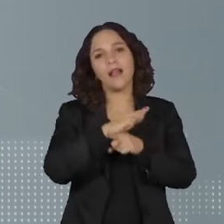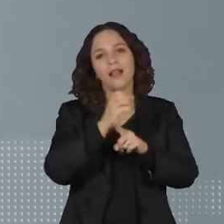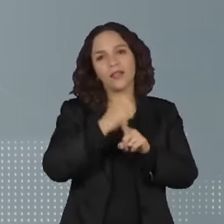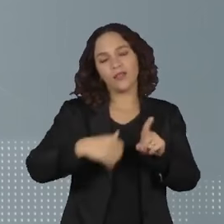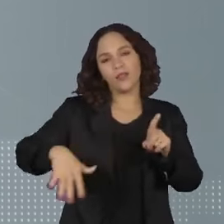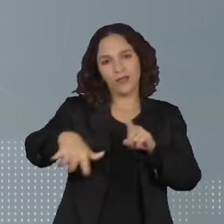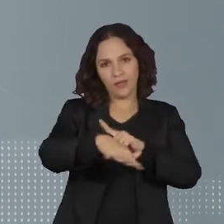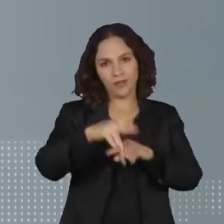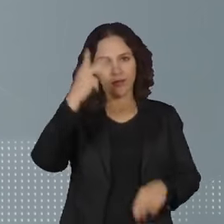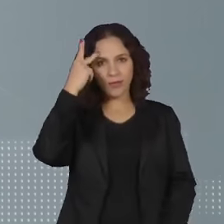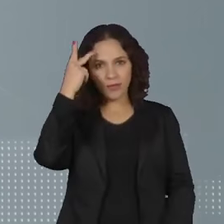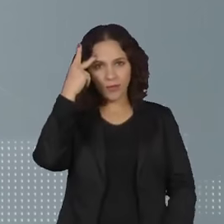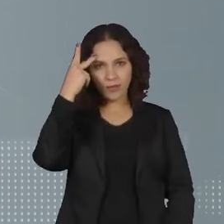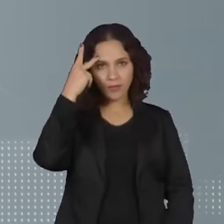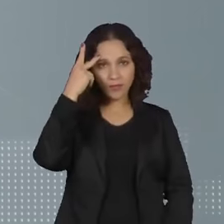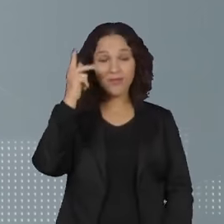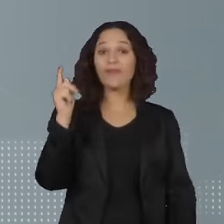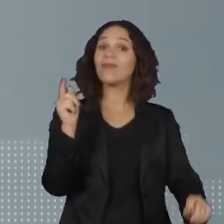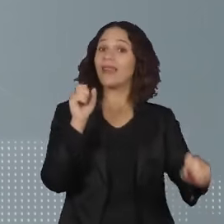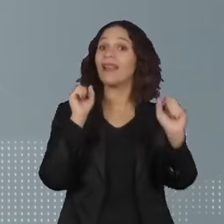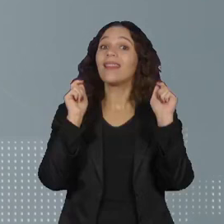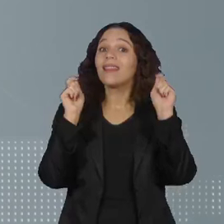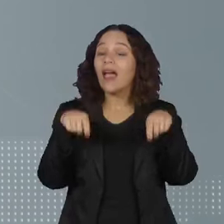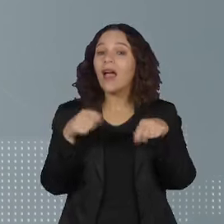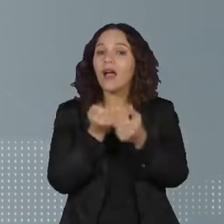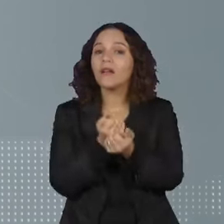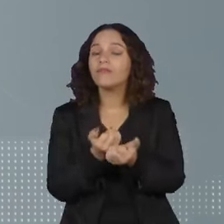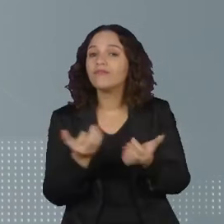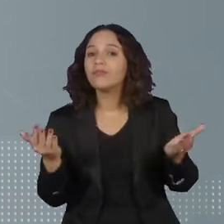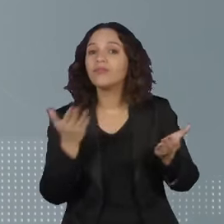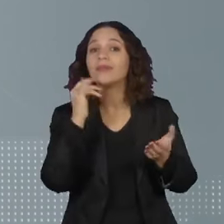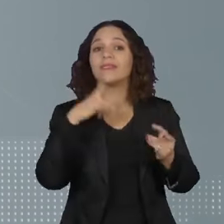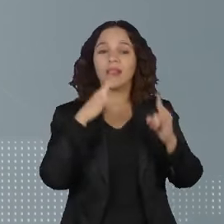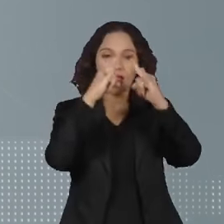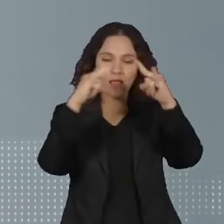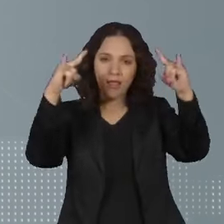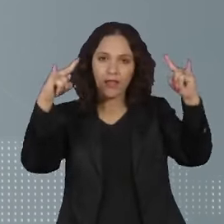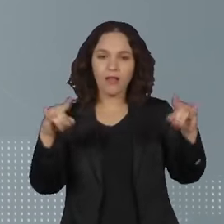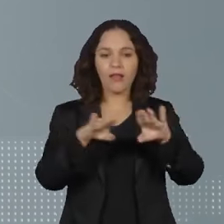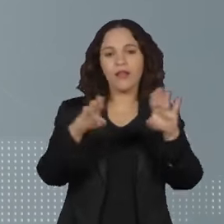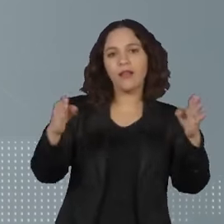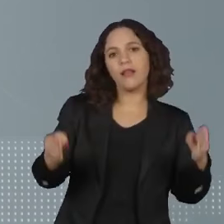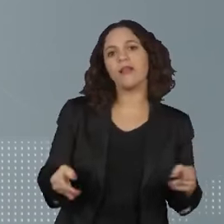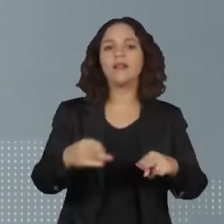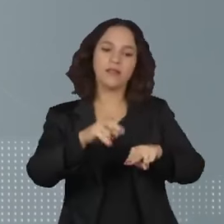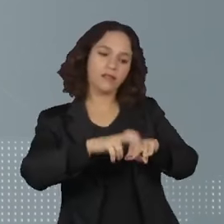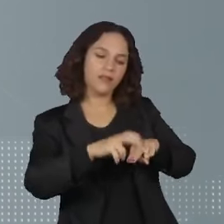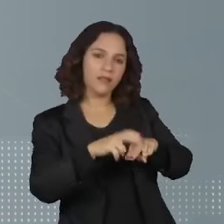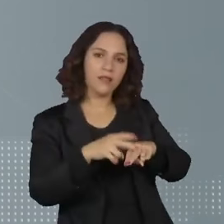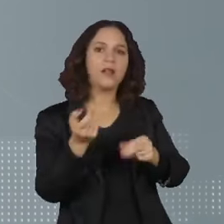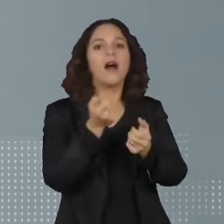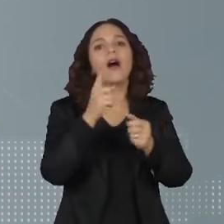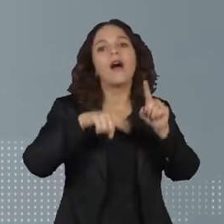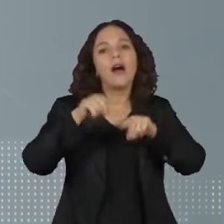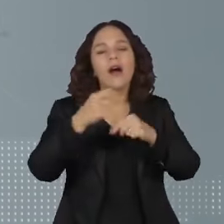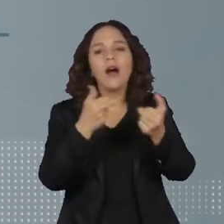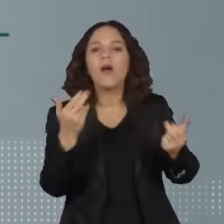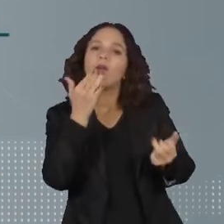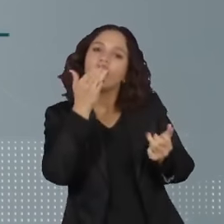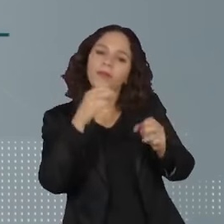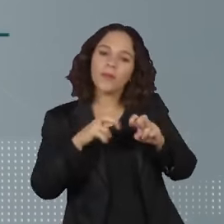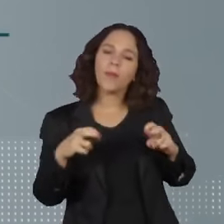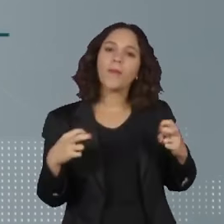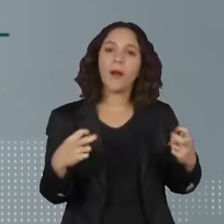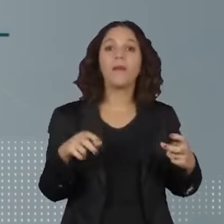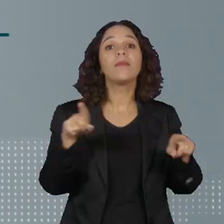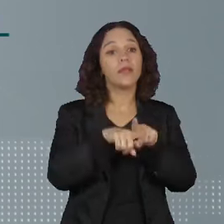município só podem entregar comida as ações que tenham tendas mesas cadeiras e outros itens para refeição elas devem